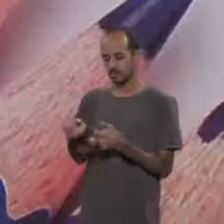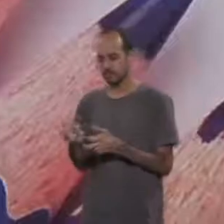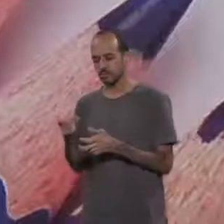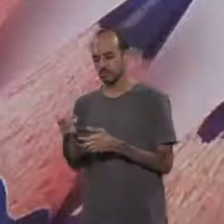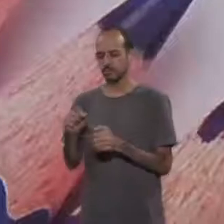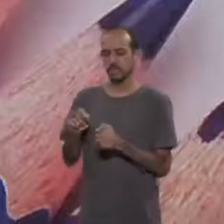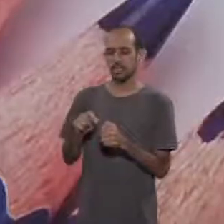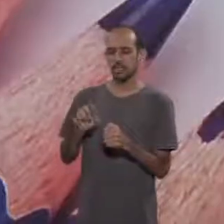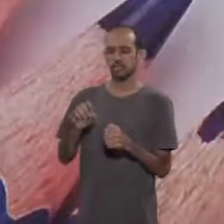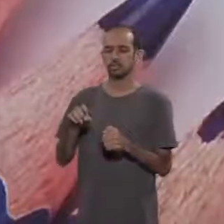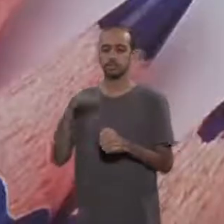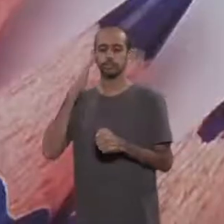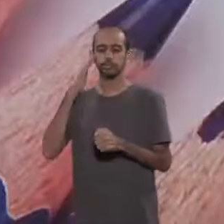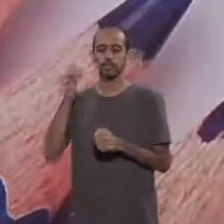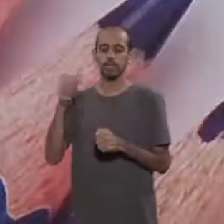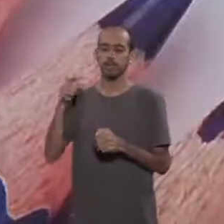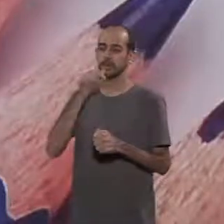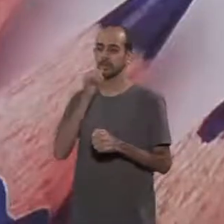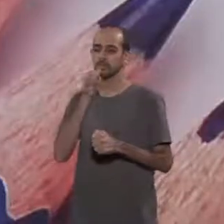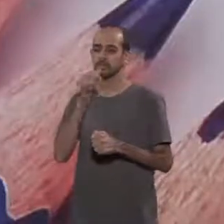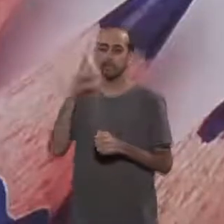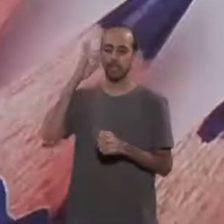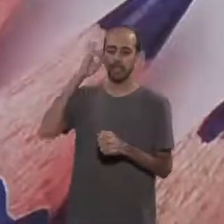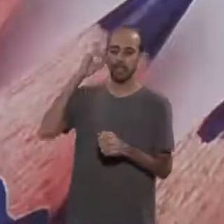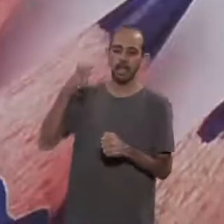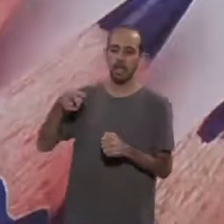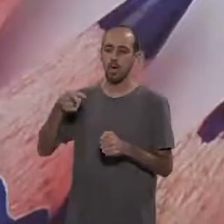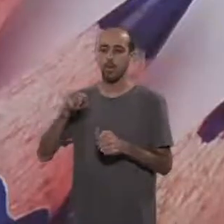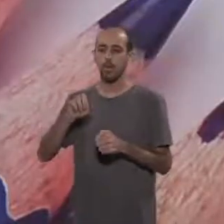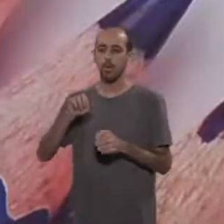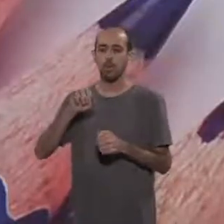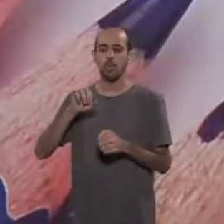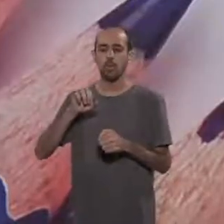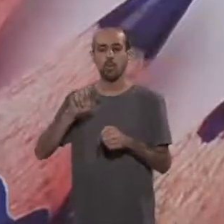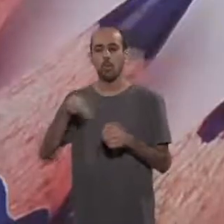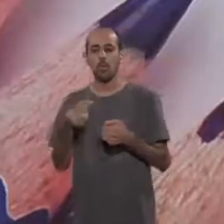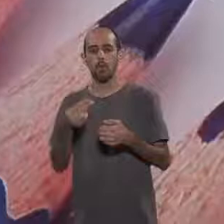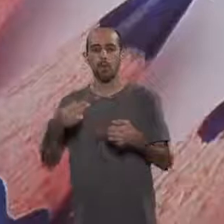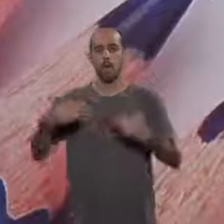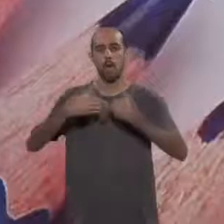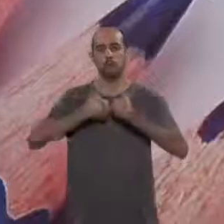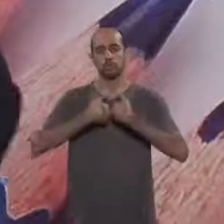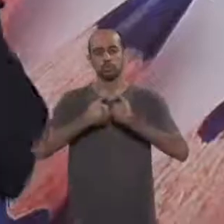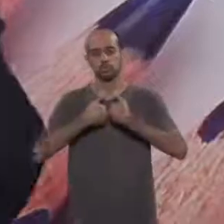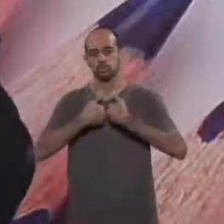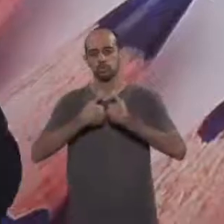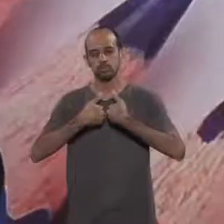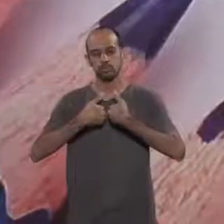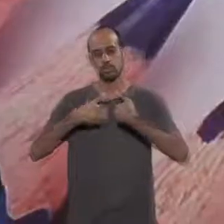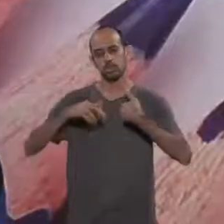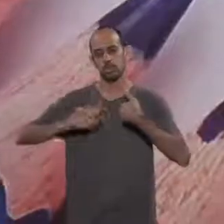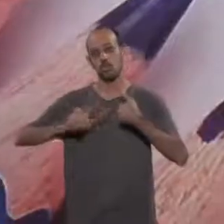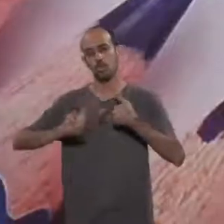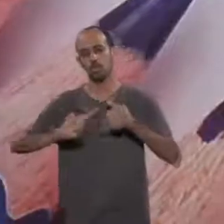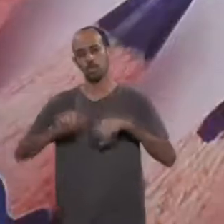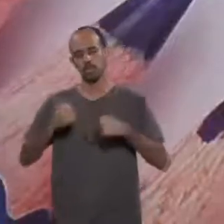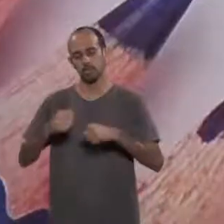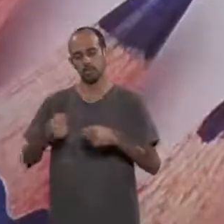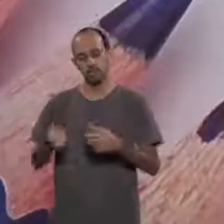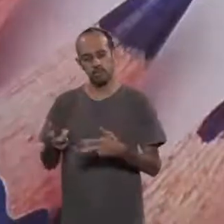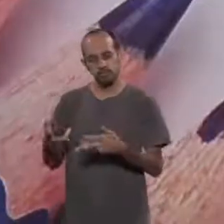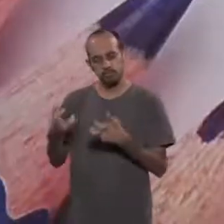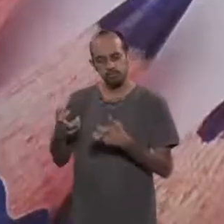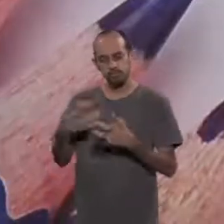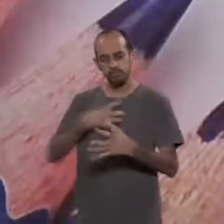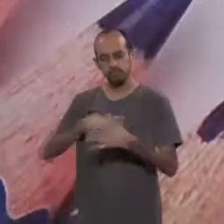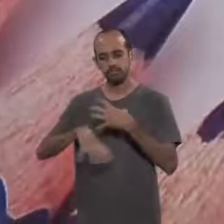diagnóstico. Isso. O diagnóstico dele é síndrome de Down, o diagnóstico dele é autismo. Isso. Então, se a gente se preocupar mais no